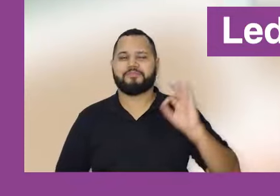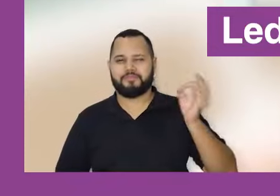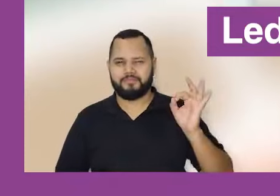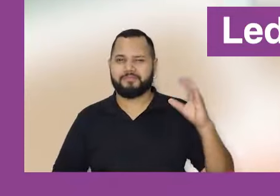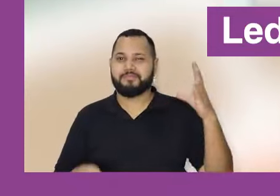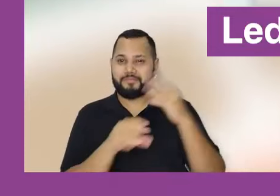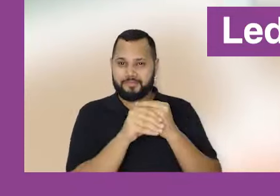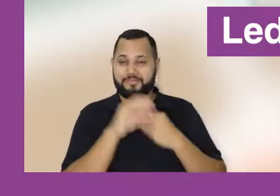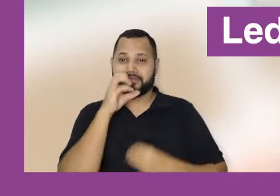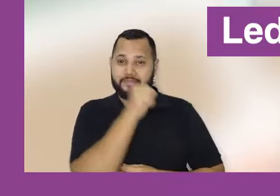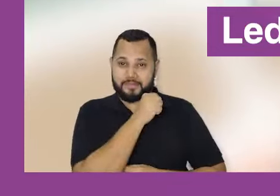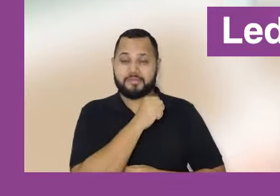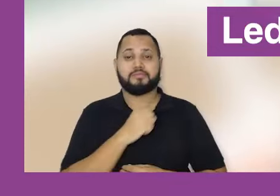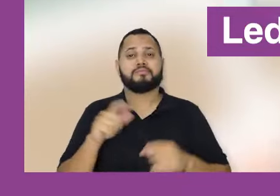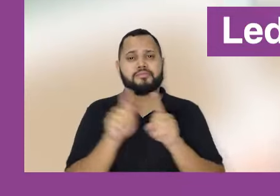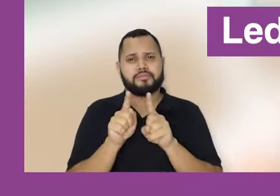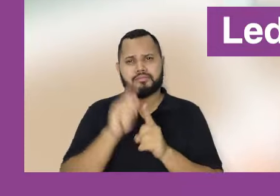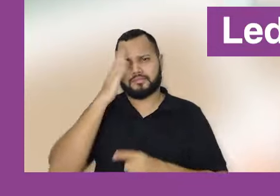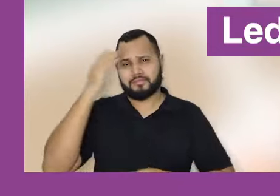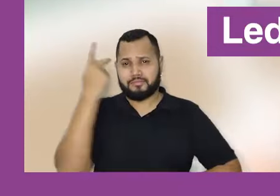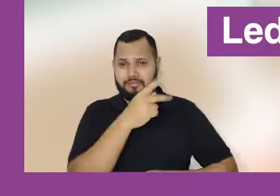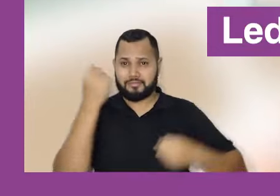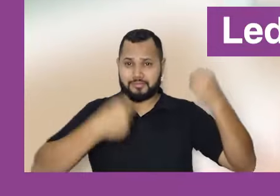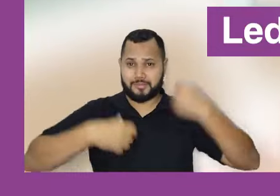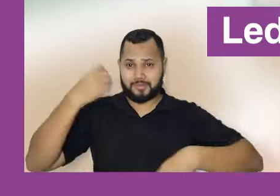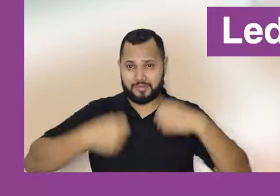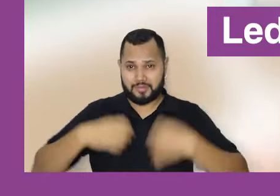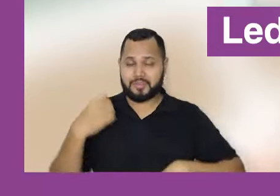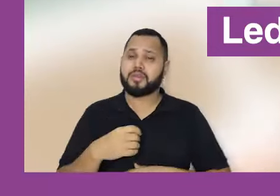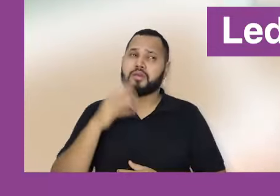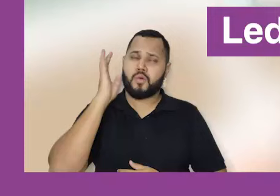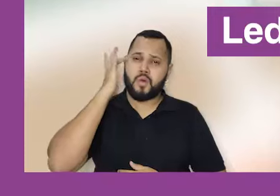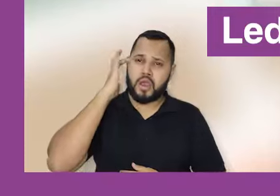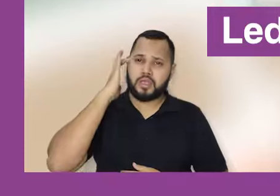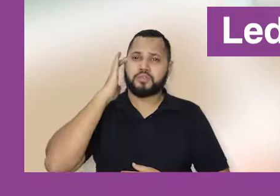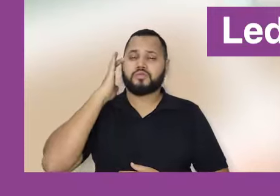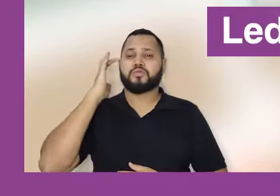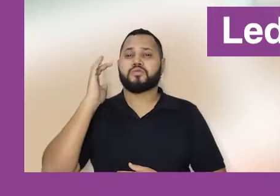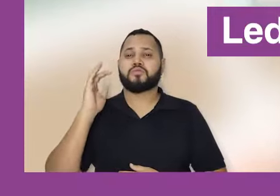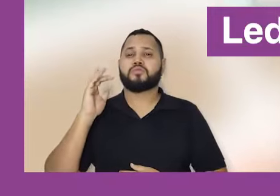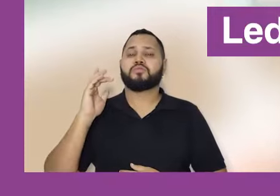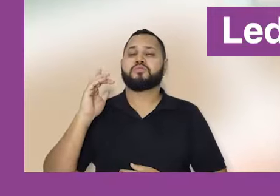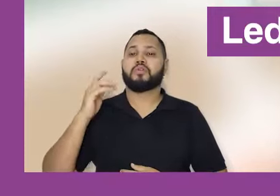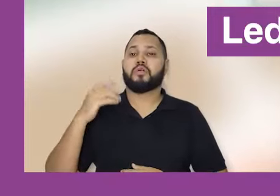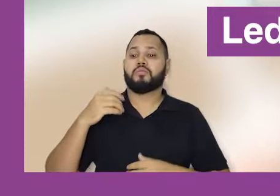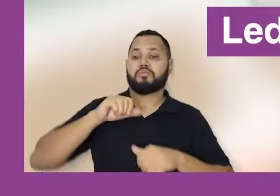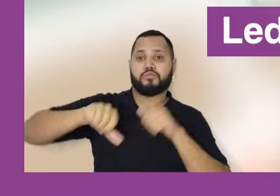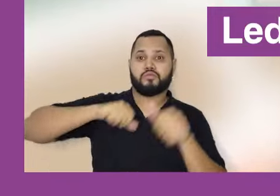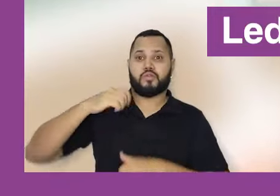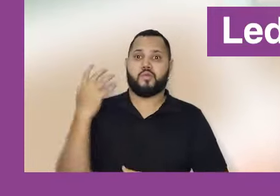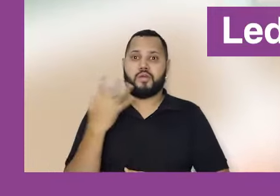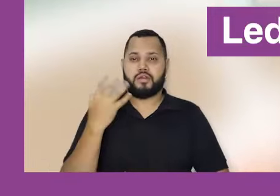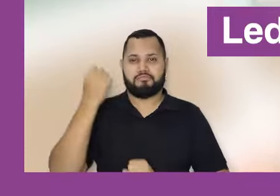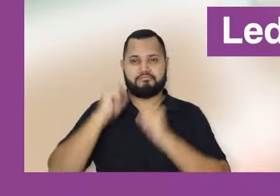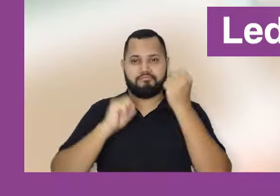fluxo e aprovações também isso não existe mais o que existe é um modelo muito dinâmico de acordo